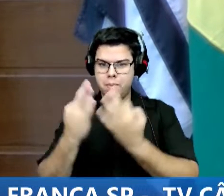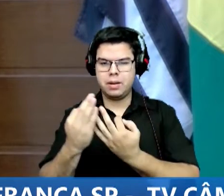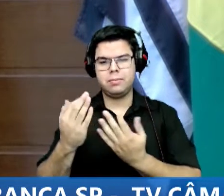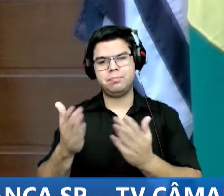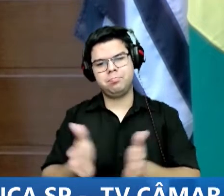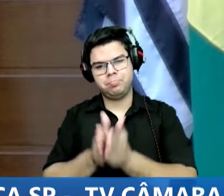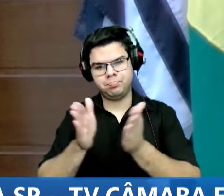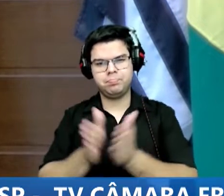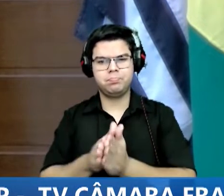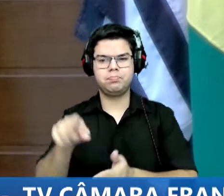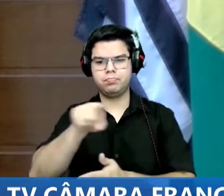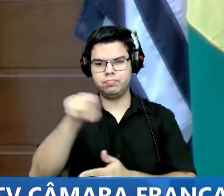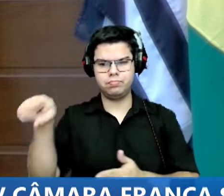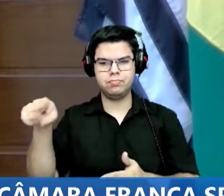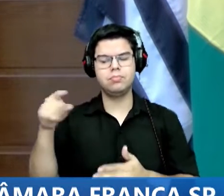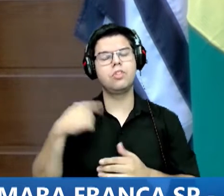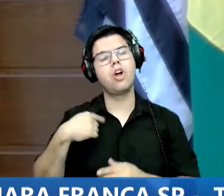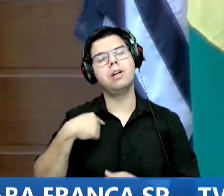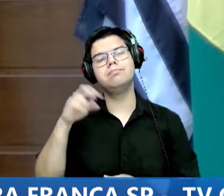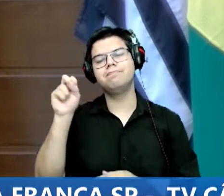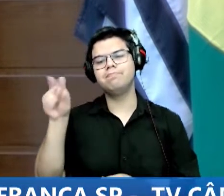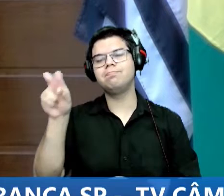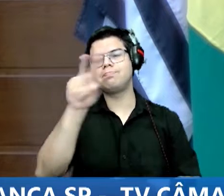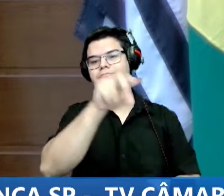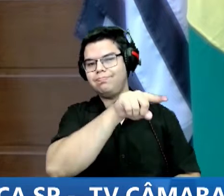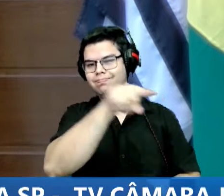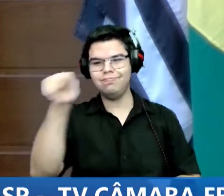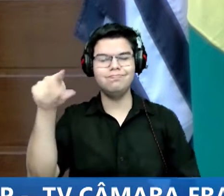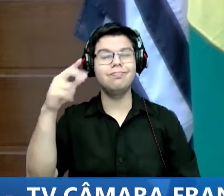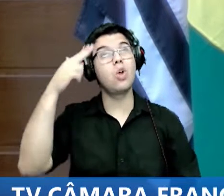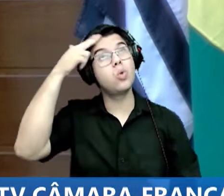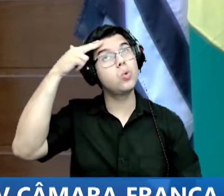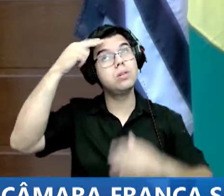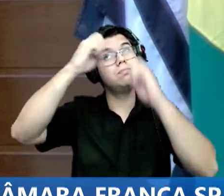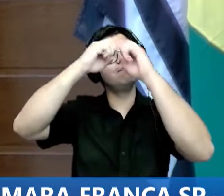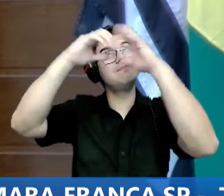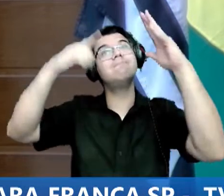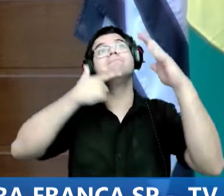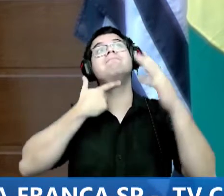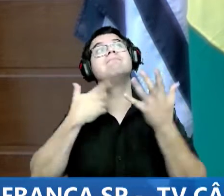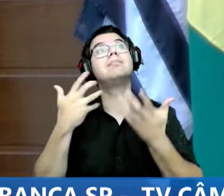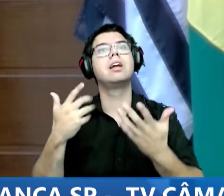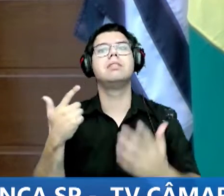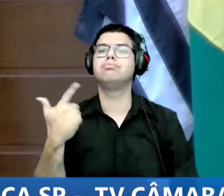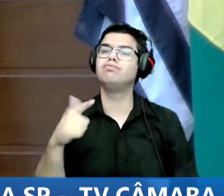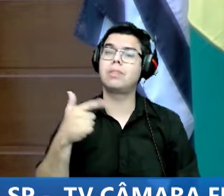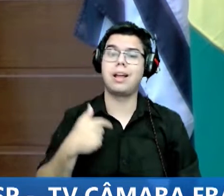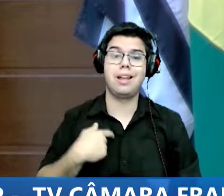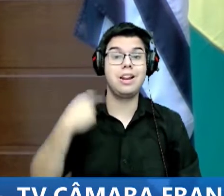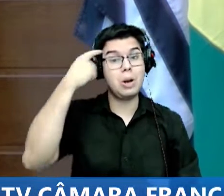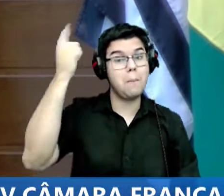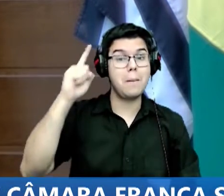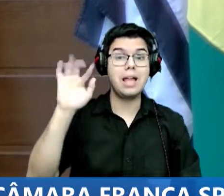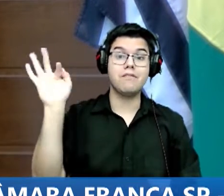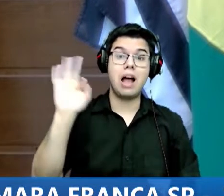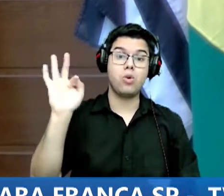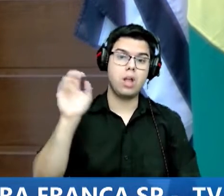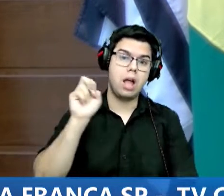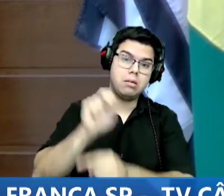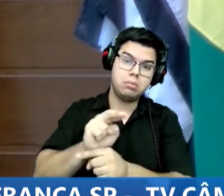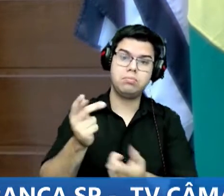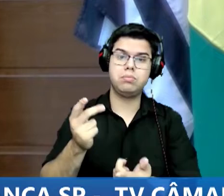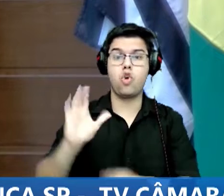gente vê que os meninos não sonham, não pensam em fazer uma faculdade, um curso profissionalizante, porque isso,